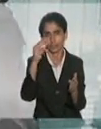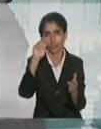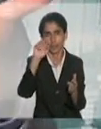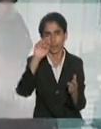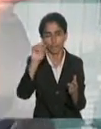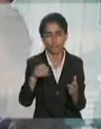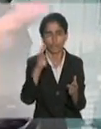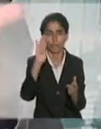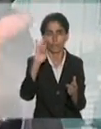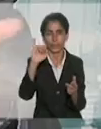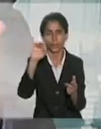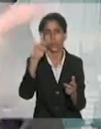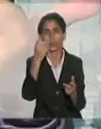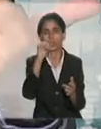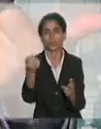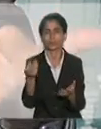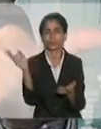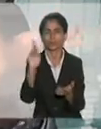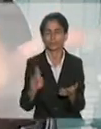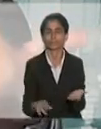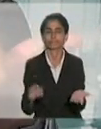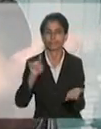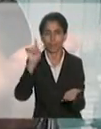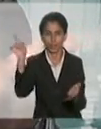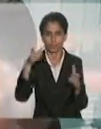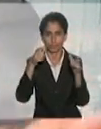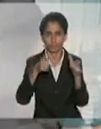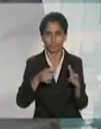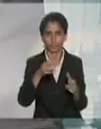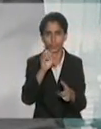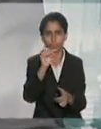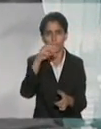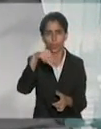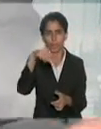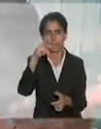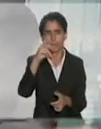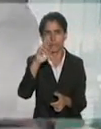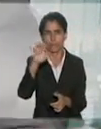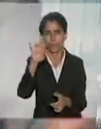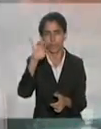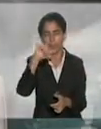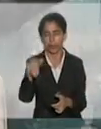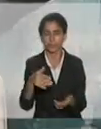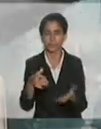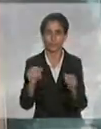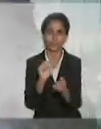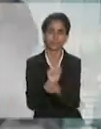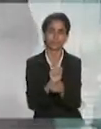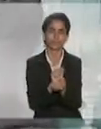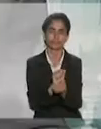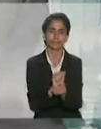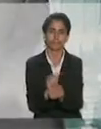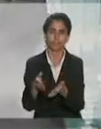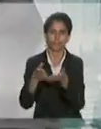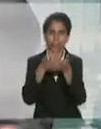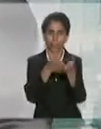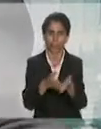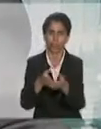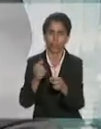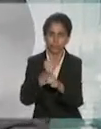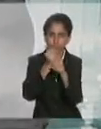regiões que recebeu incentivo, está paralisado. Né? A indústria naval, ladeira